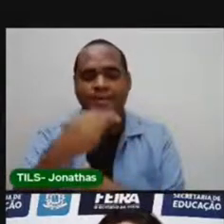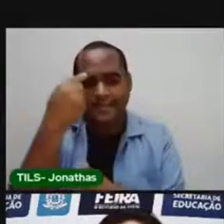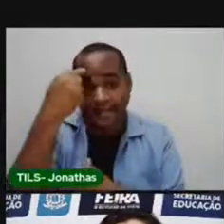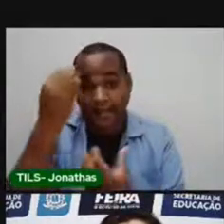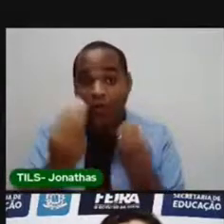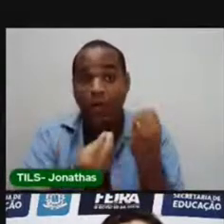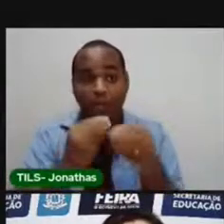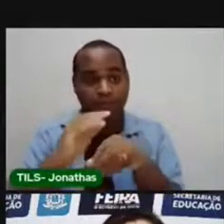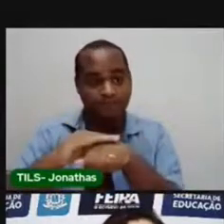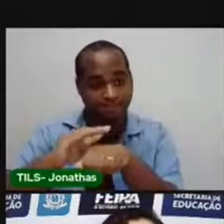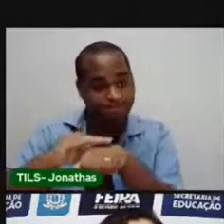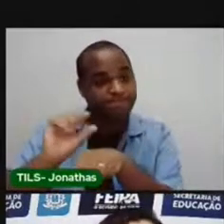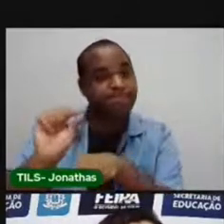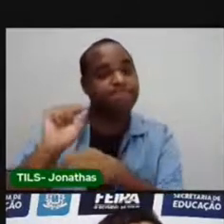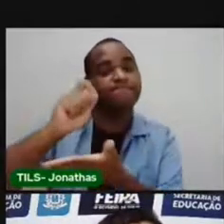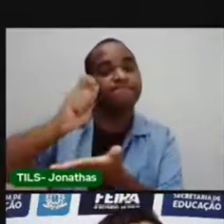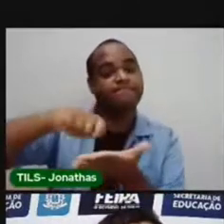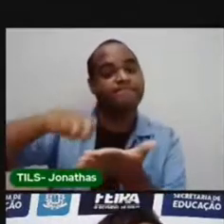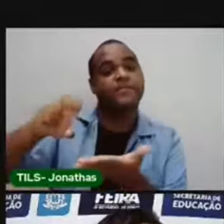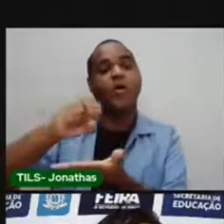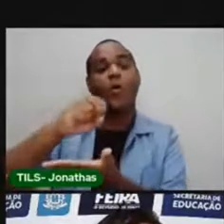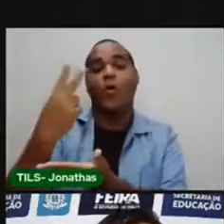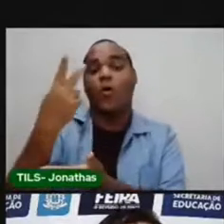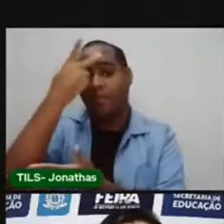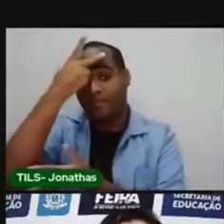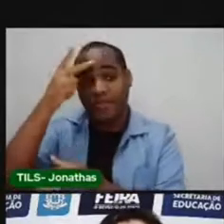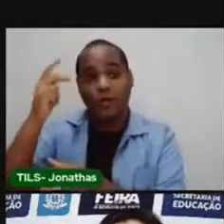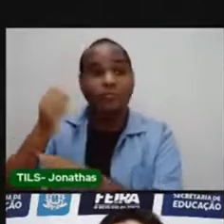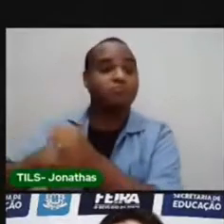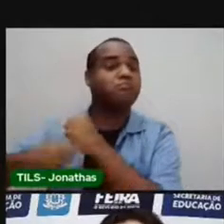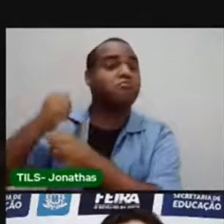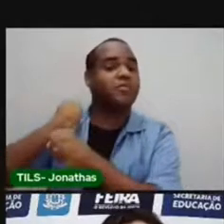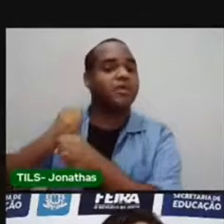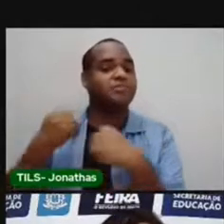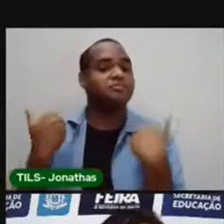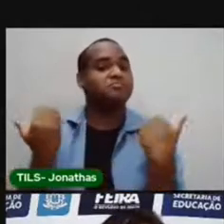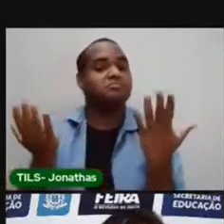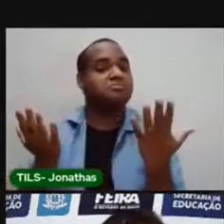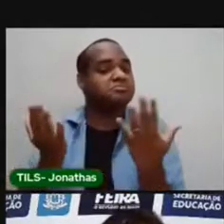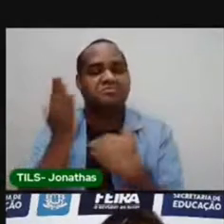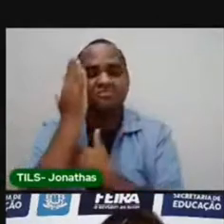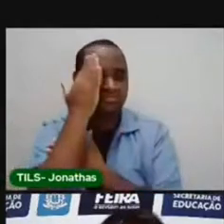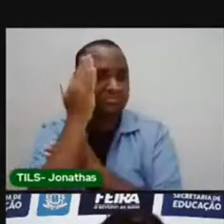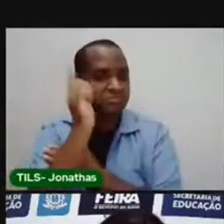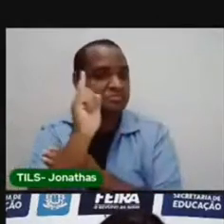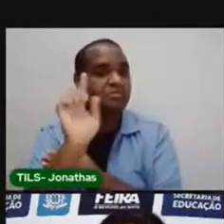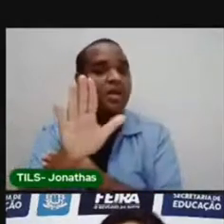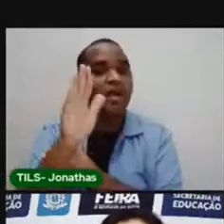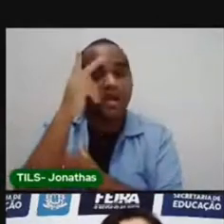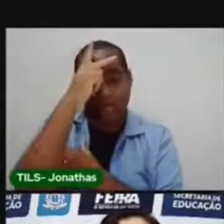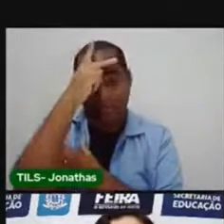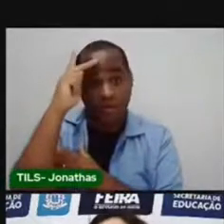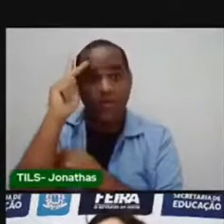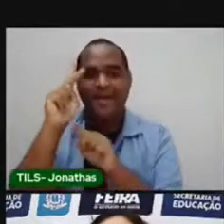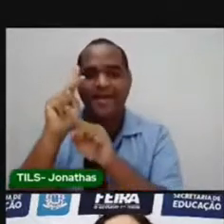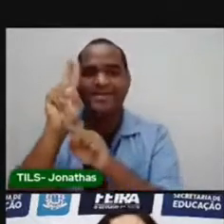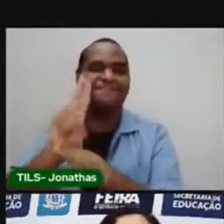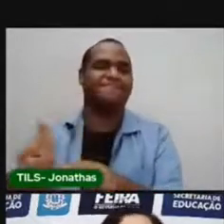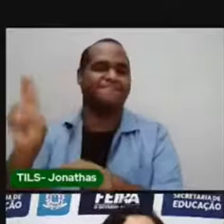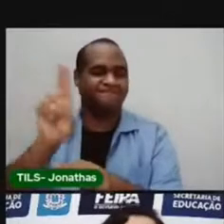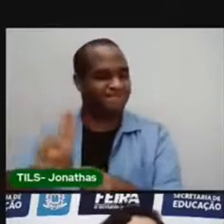sabemos quem escreveu ou quando foram escritas, mas todas as pessoas usam.